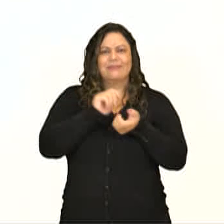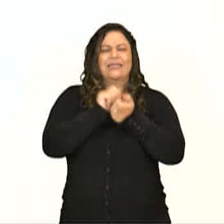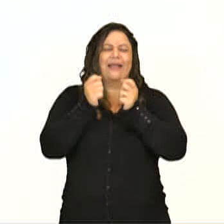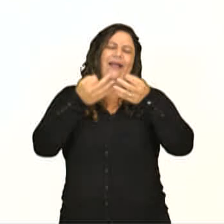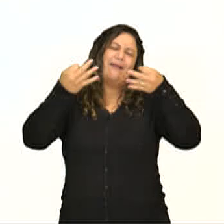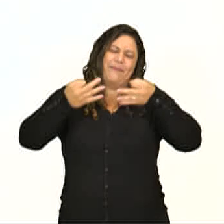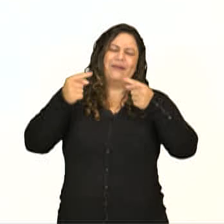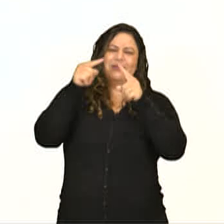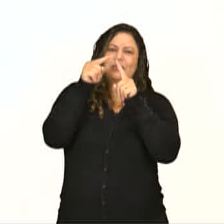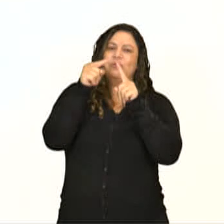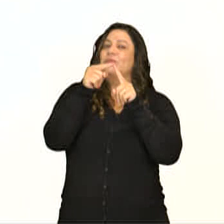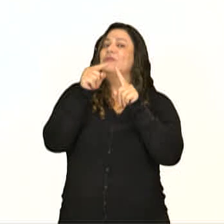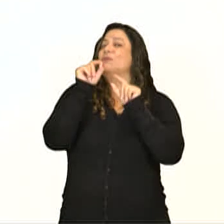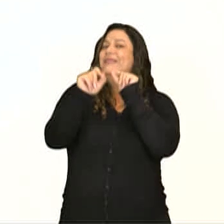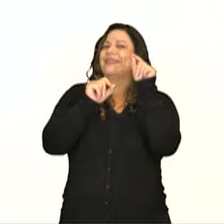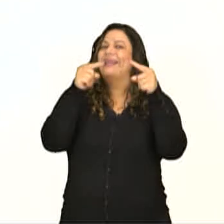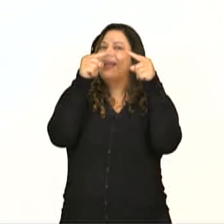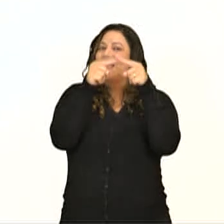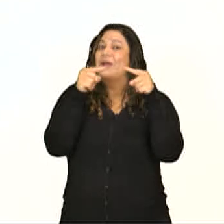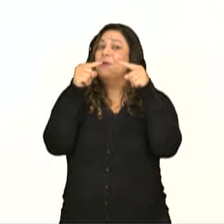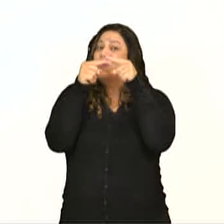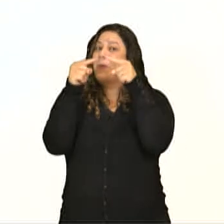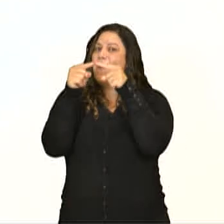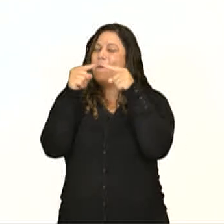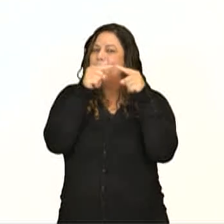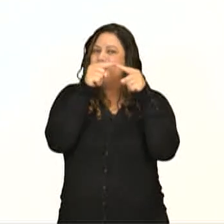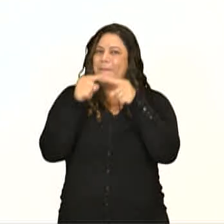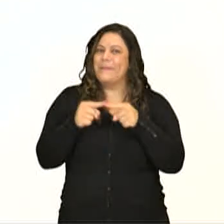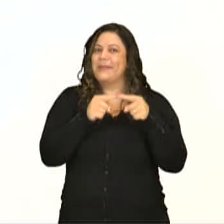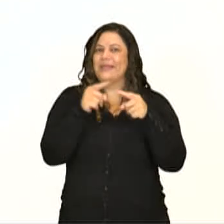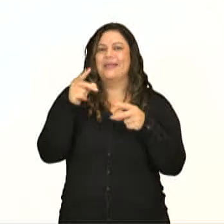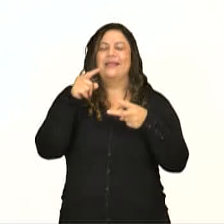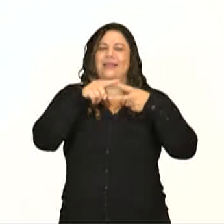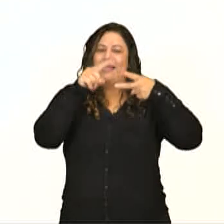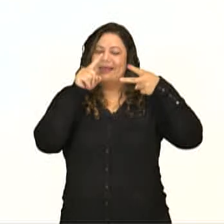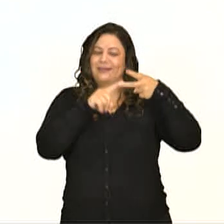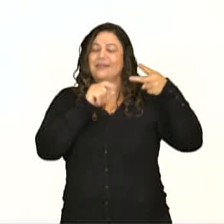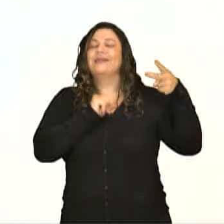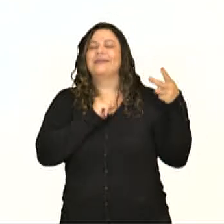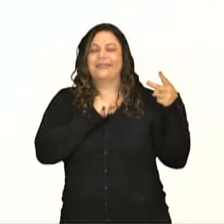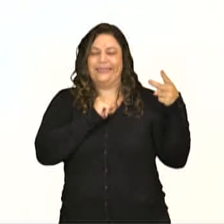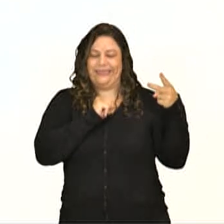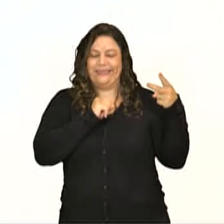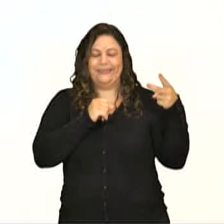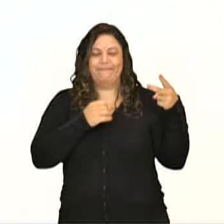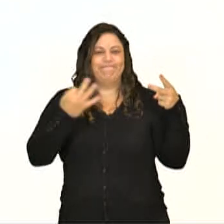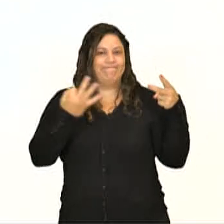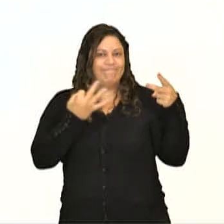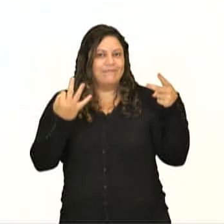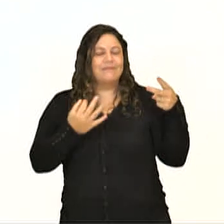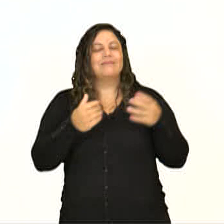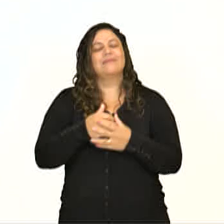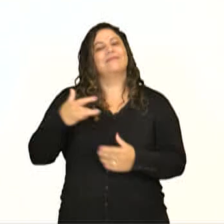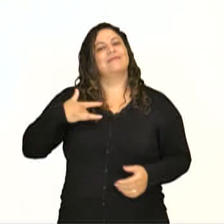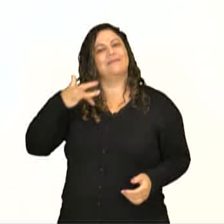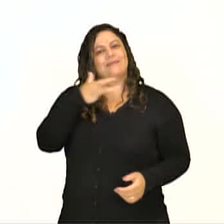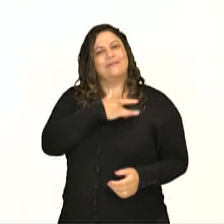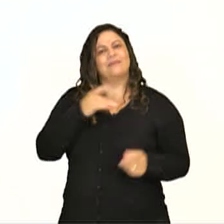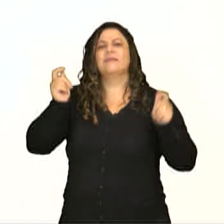dois alimentos que combinam, que dão match, são perfeitos para a nossa saúde. Então pode se alimentar